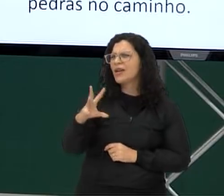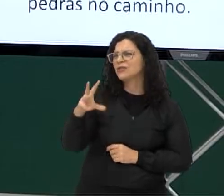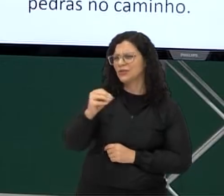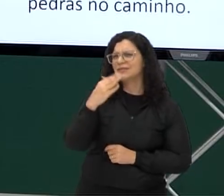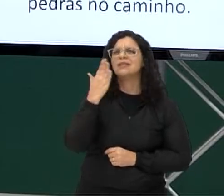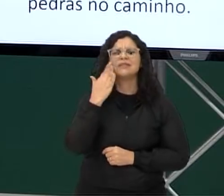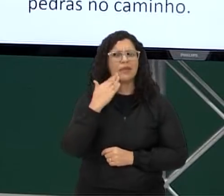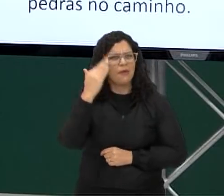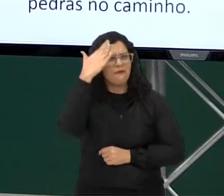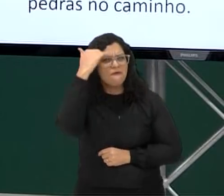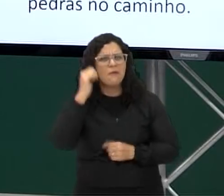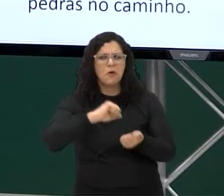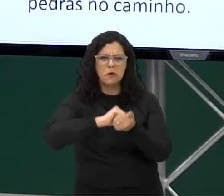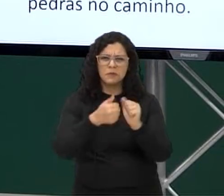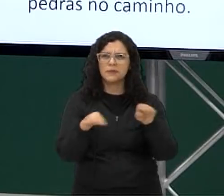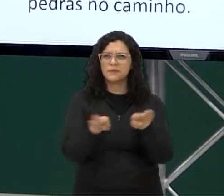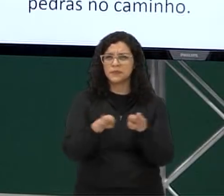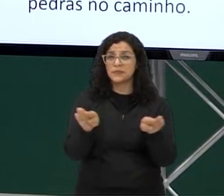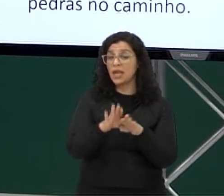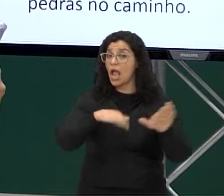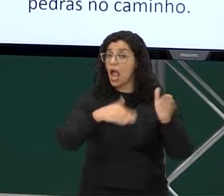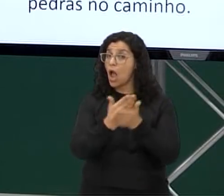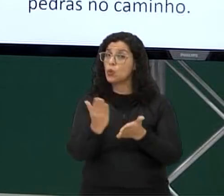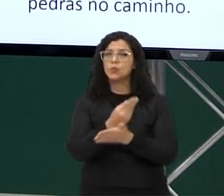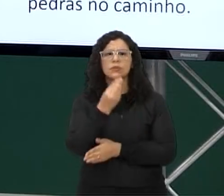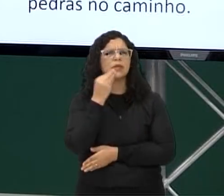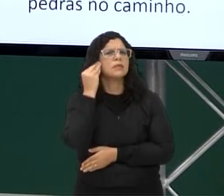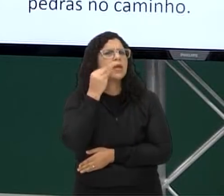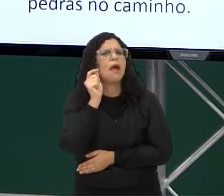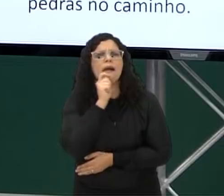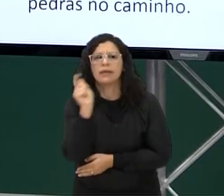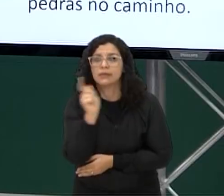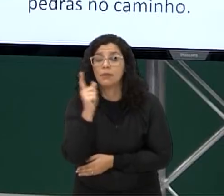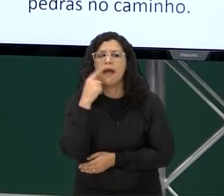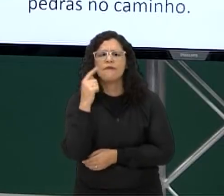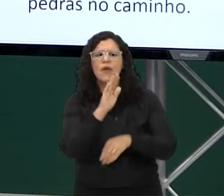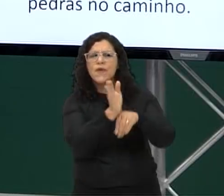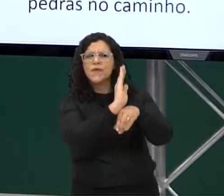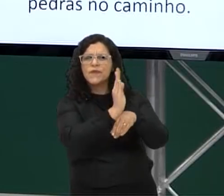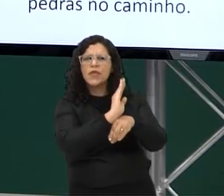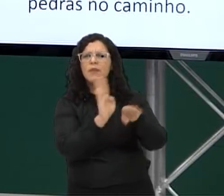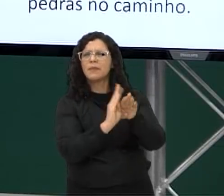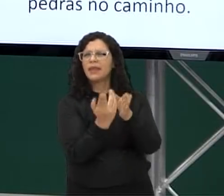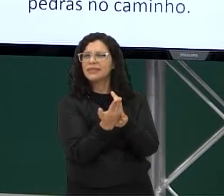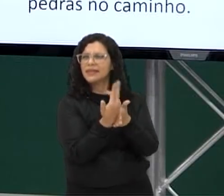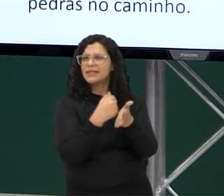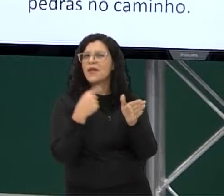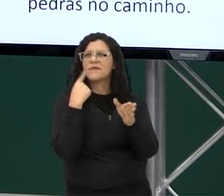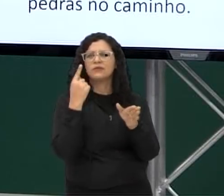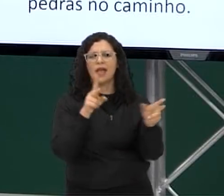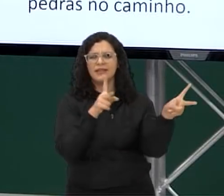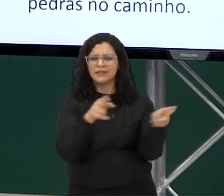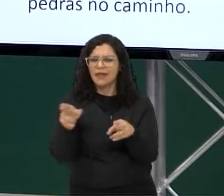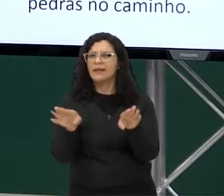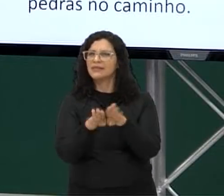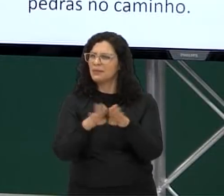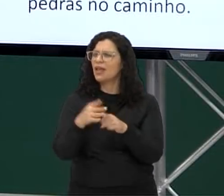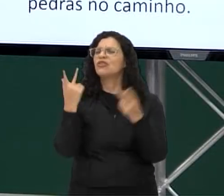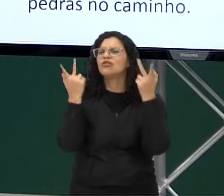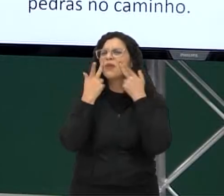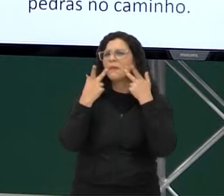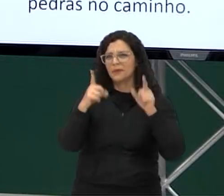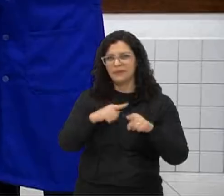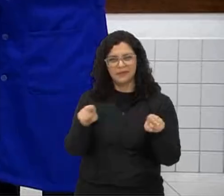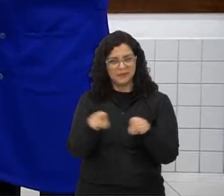conhecido. Muitos, às vezes, não jogaram, né? Mas já ouviram falar, já viram em filmes, animações, desenhos, séries, né? Então ele é bastante